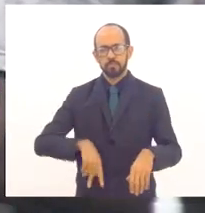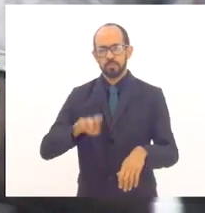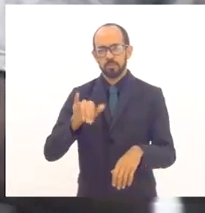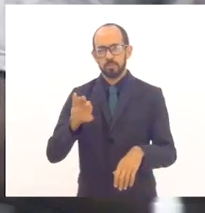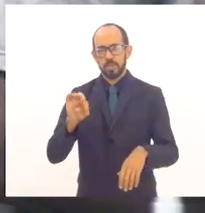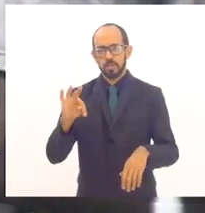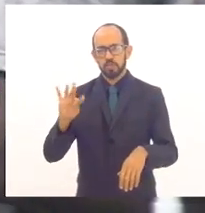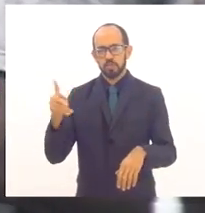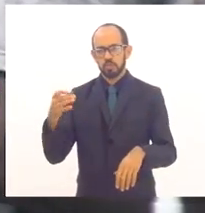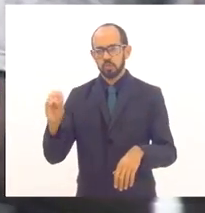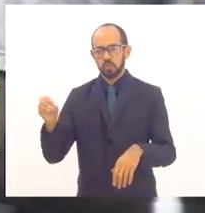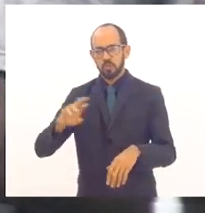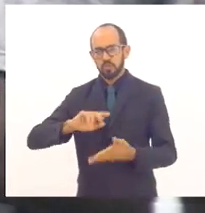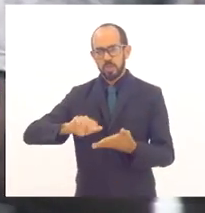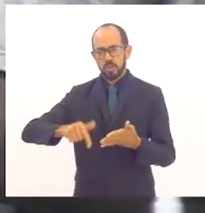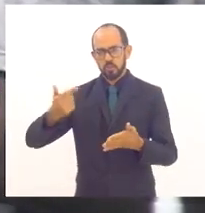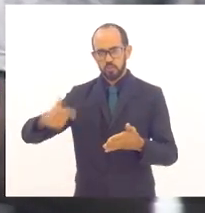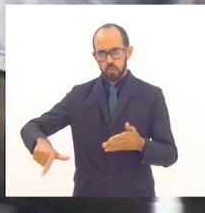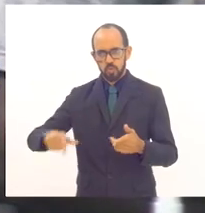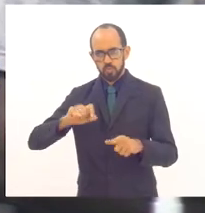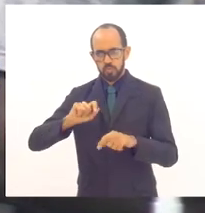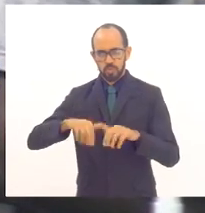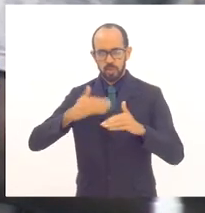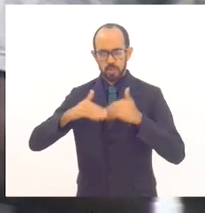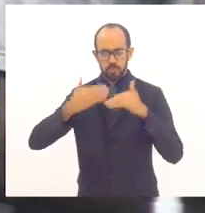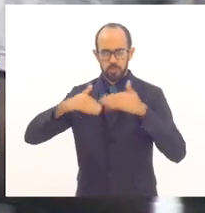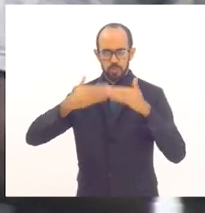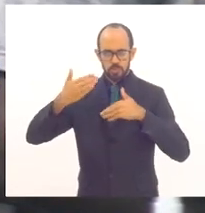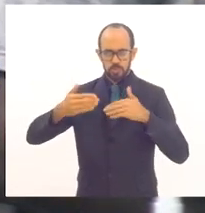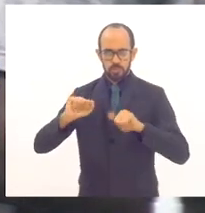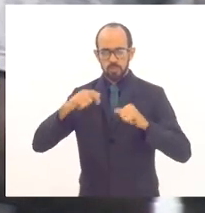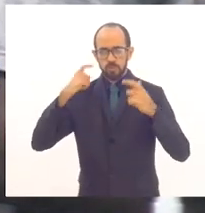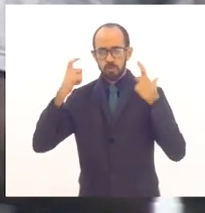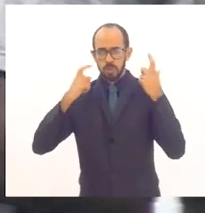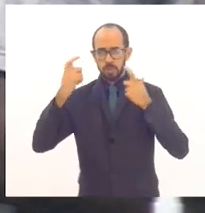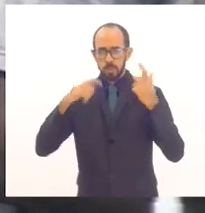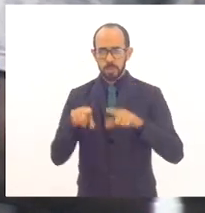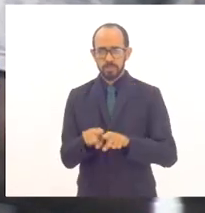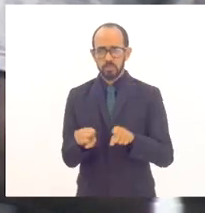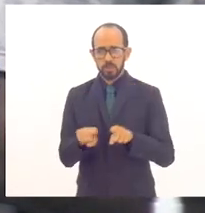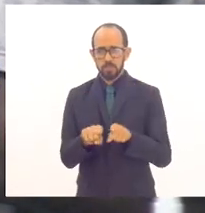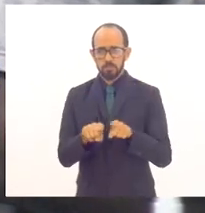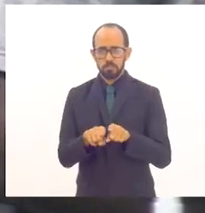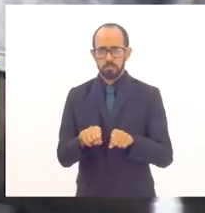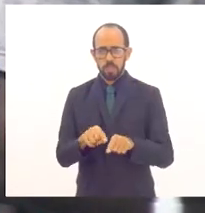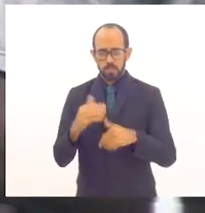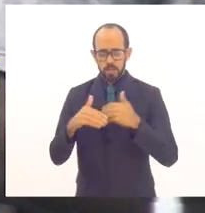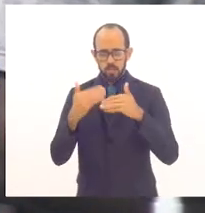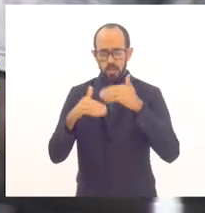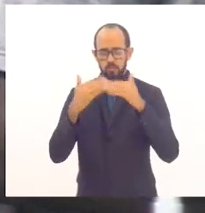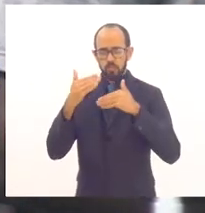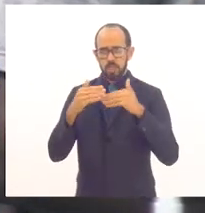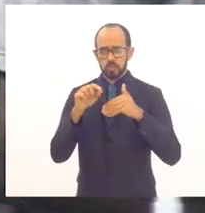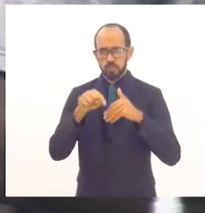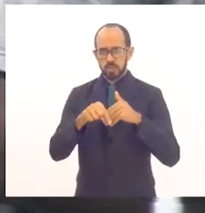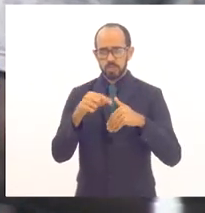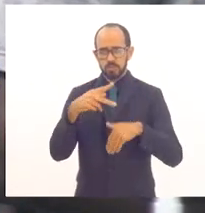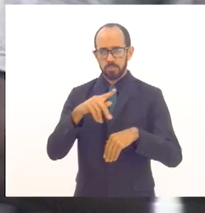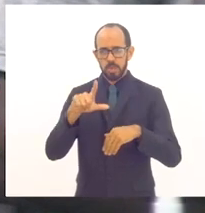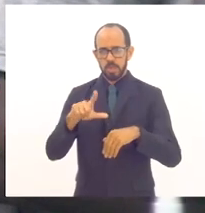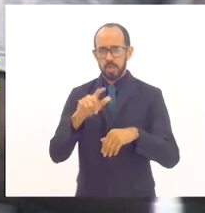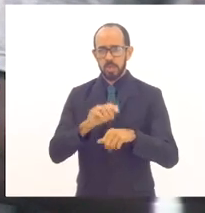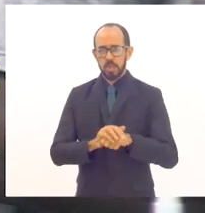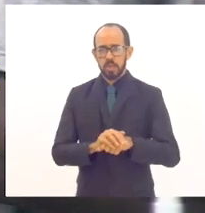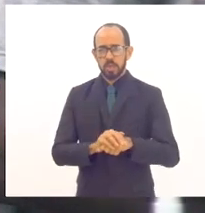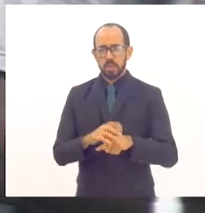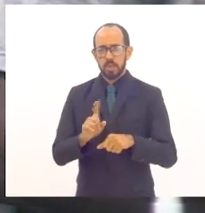por muitos, em relação ao que está andando, vamos ter a preocupação para que o avanço desse projeto